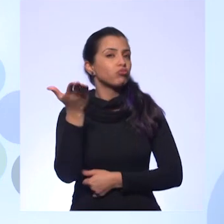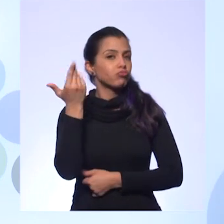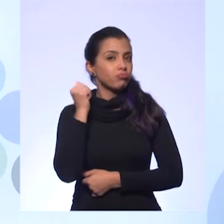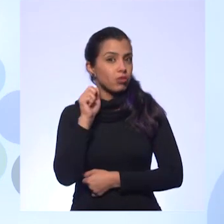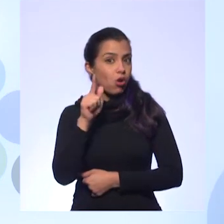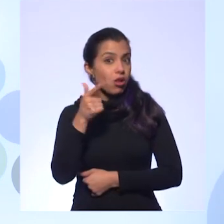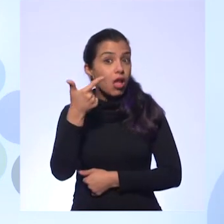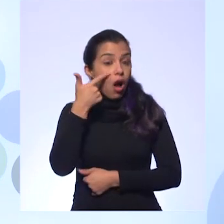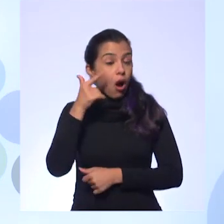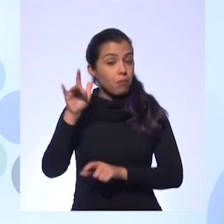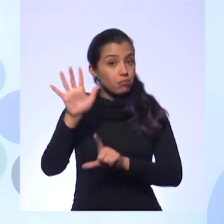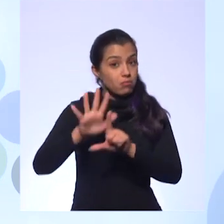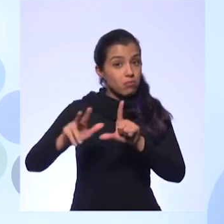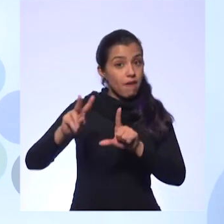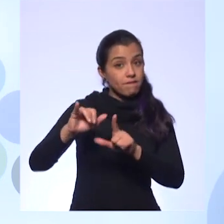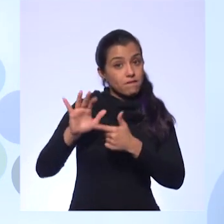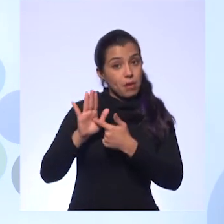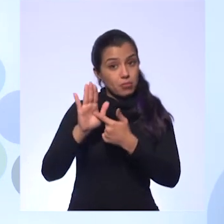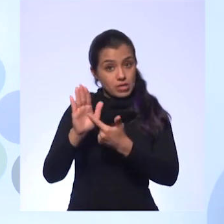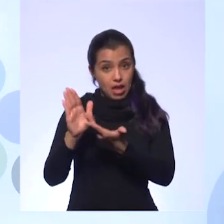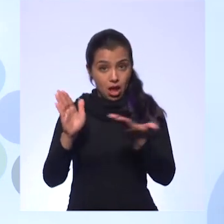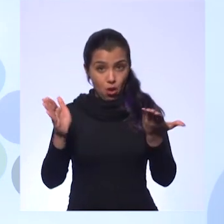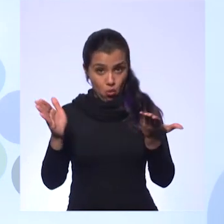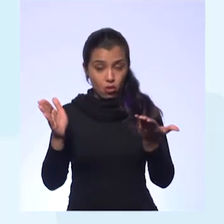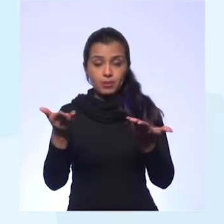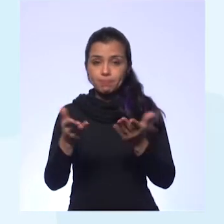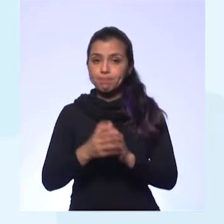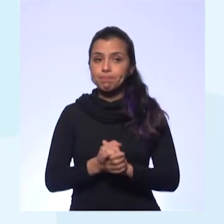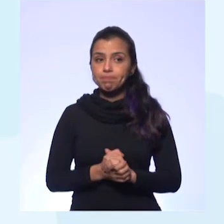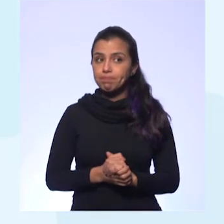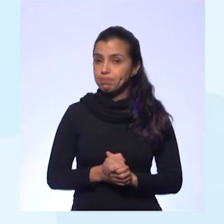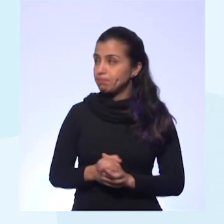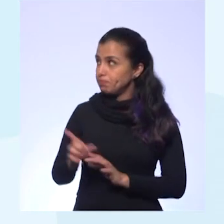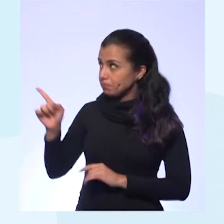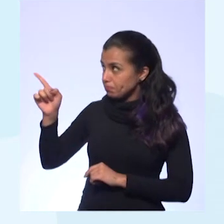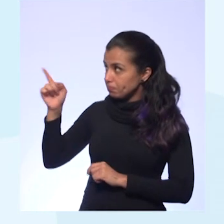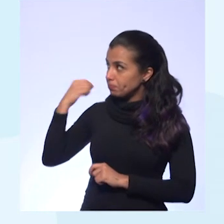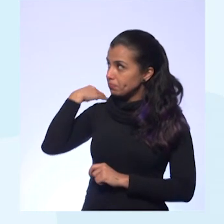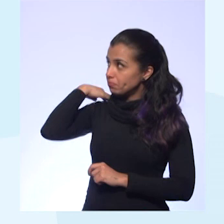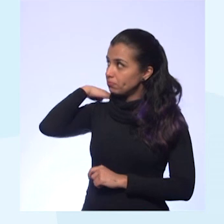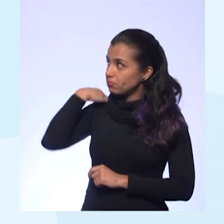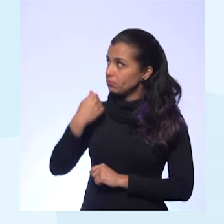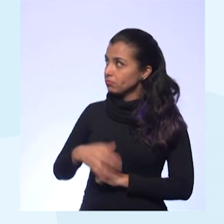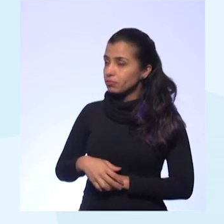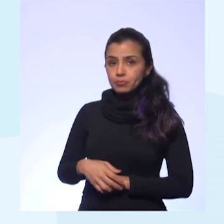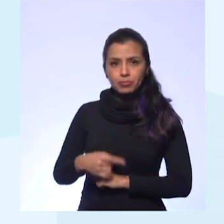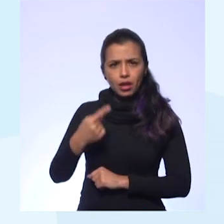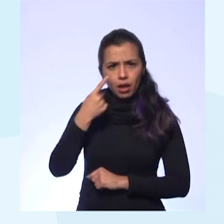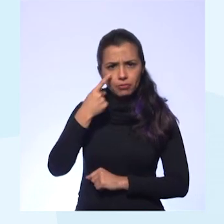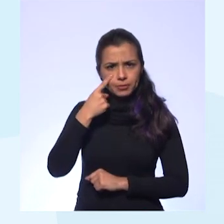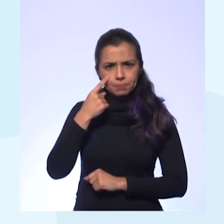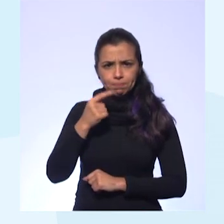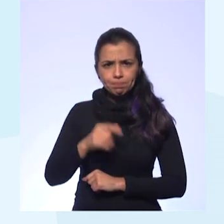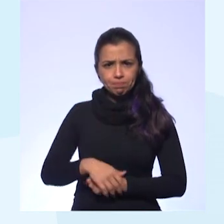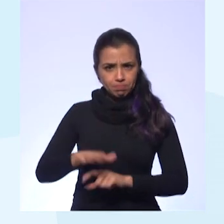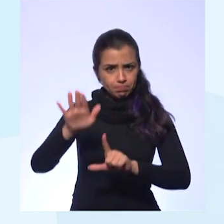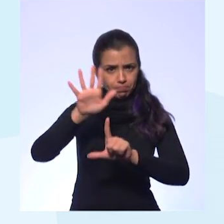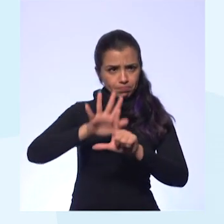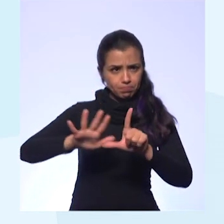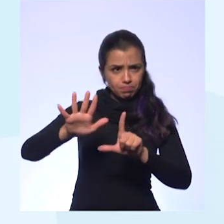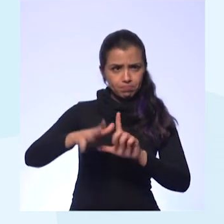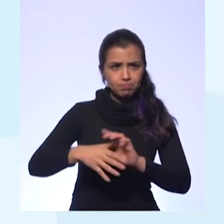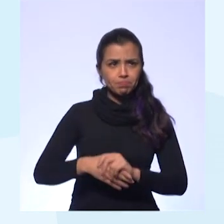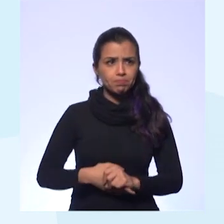na tela e uma proposta de atividade que vocês vão ter 1 minuto para responder. Então, olha só: liberdade,